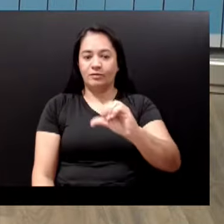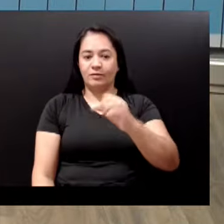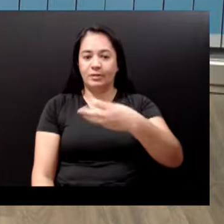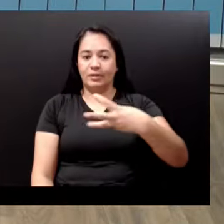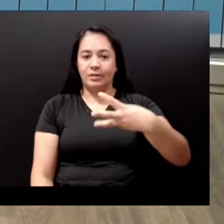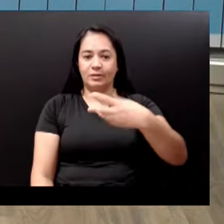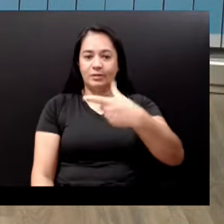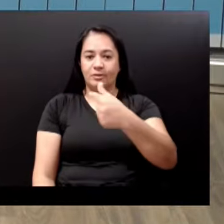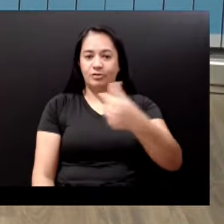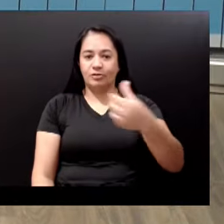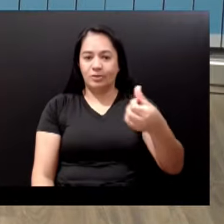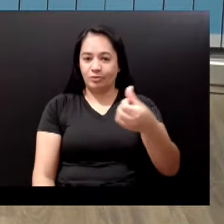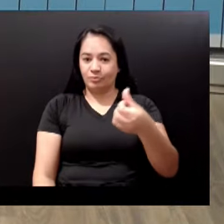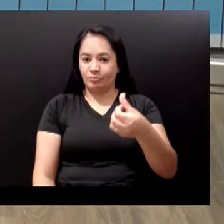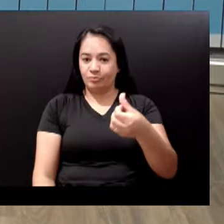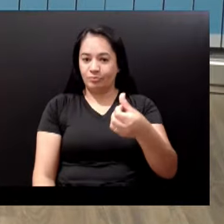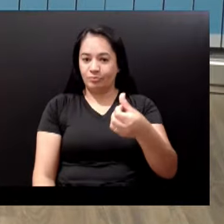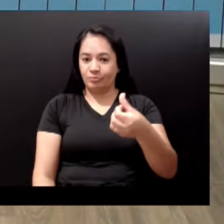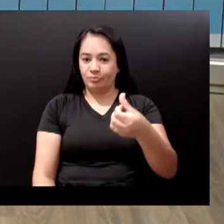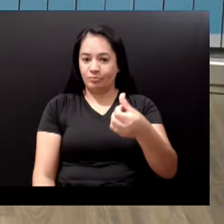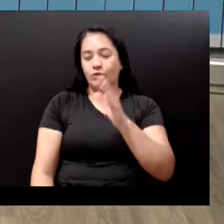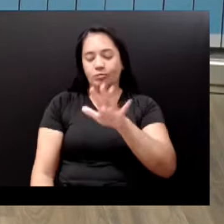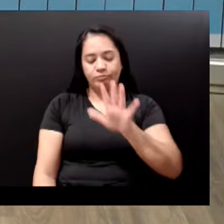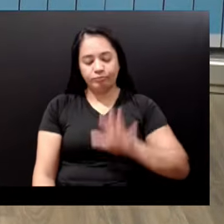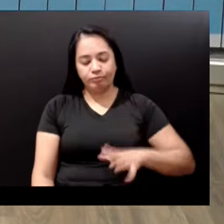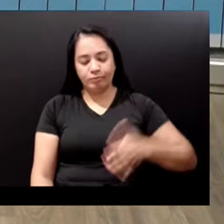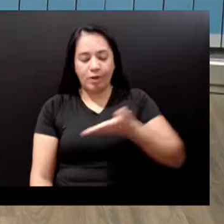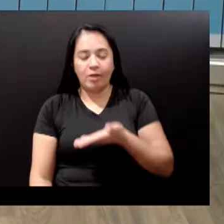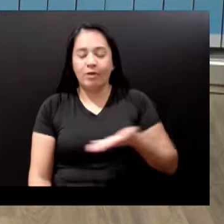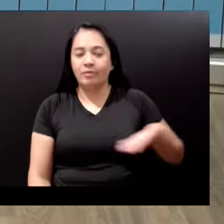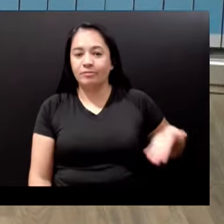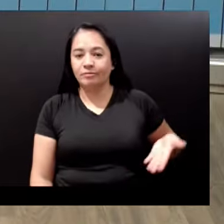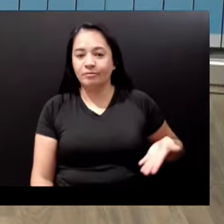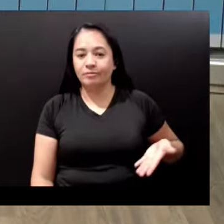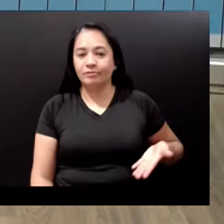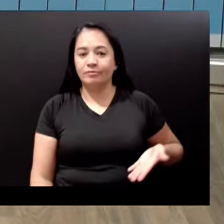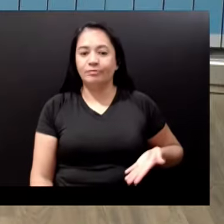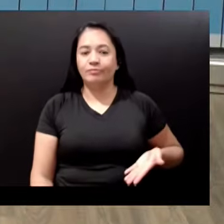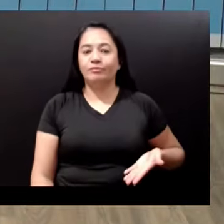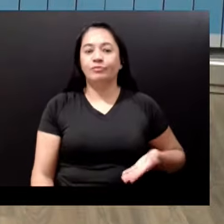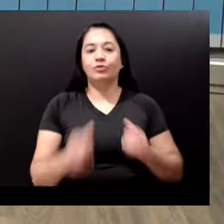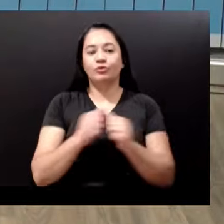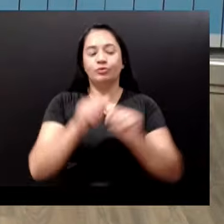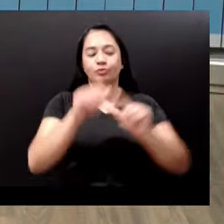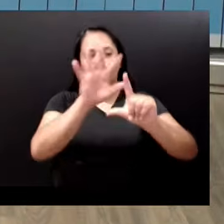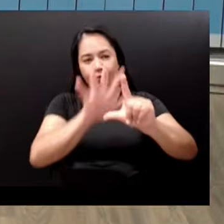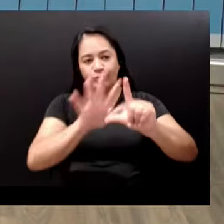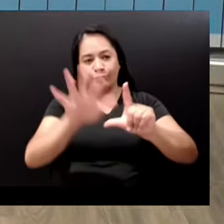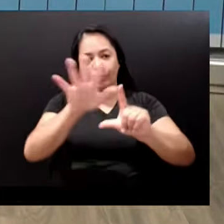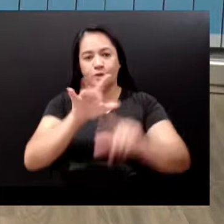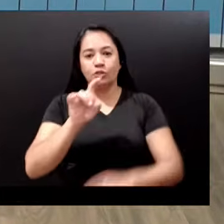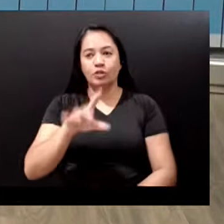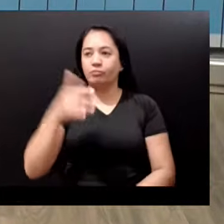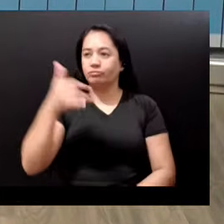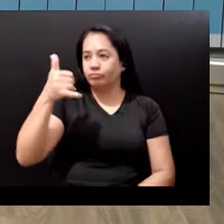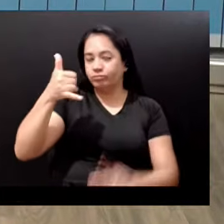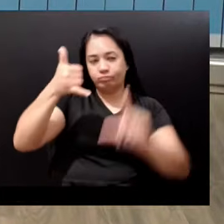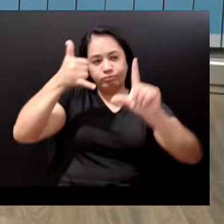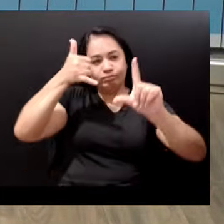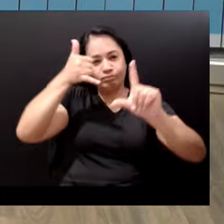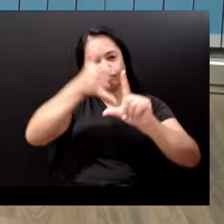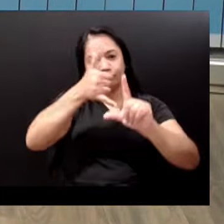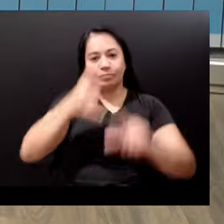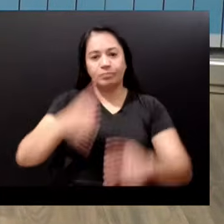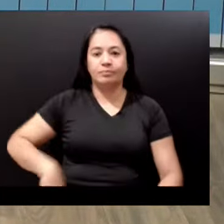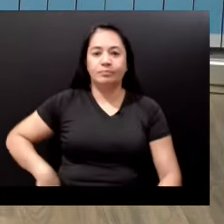978293776, o número já aparece aqui embaixo da sua tela, junto com o nosso QR Code. É só apontar também a câmera do seu celular para o QR